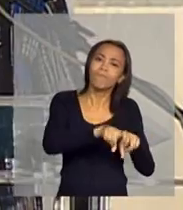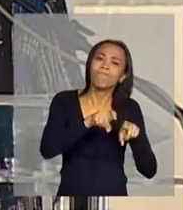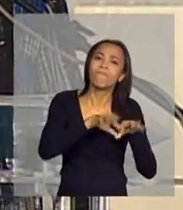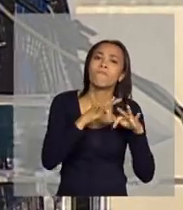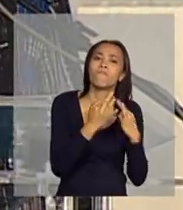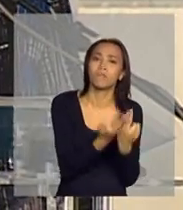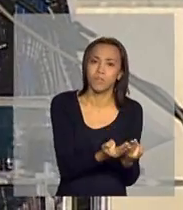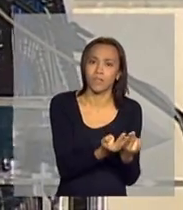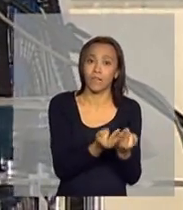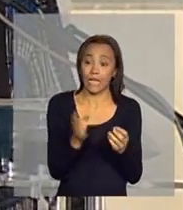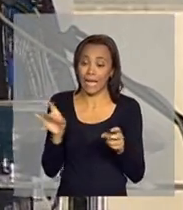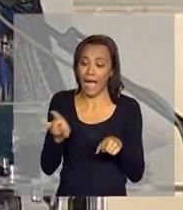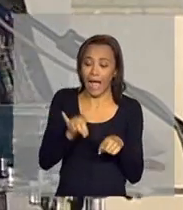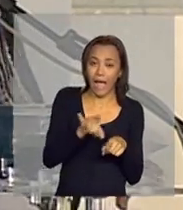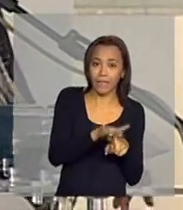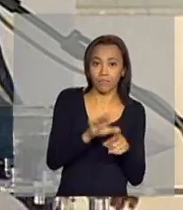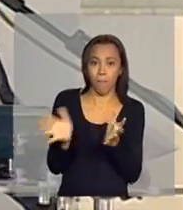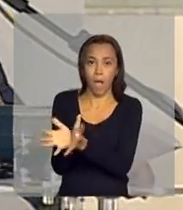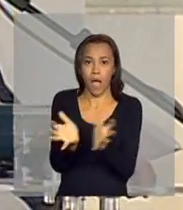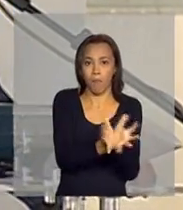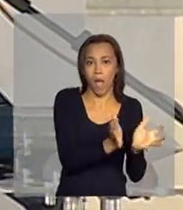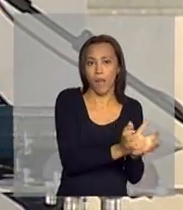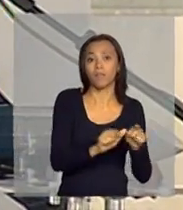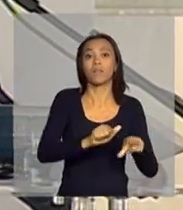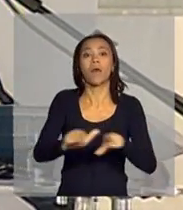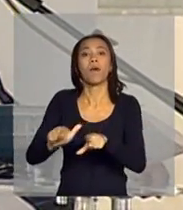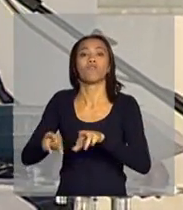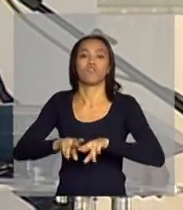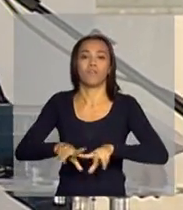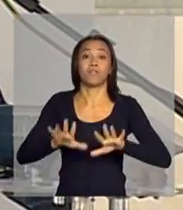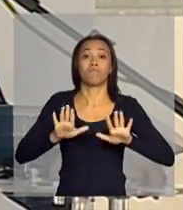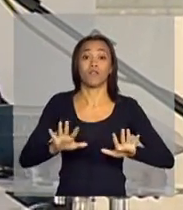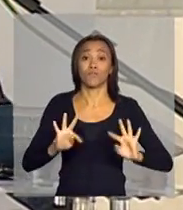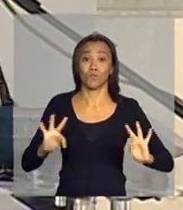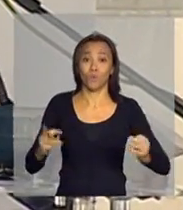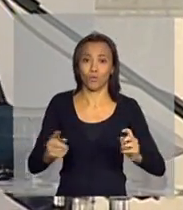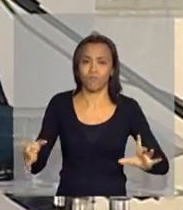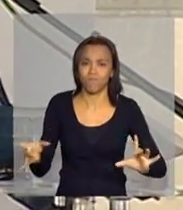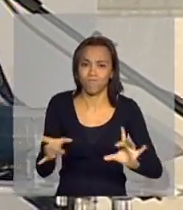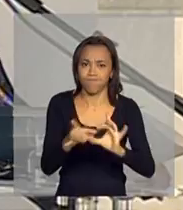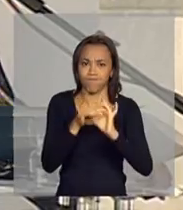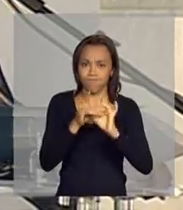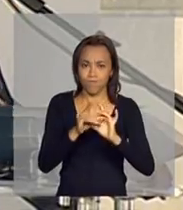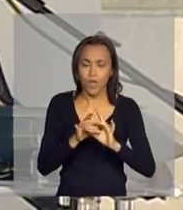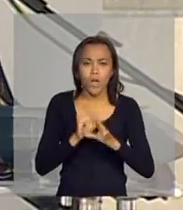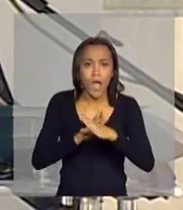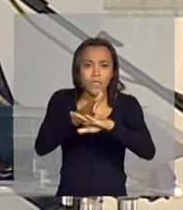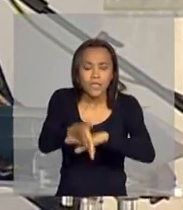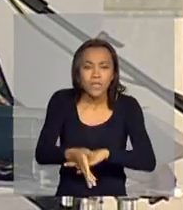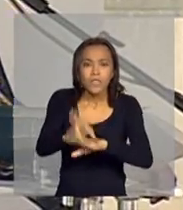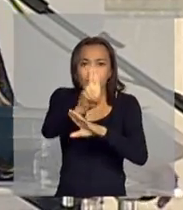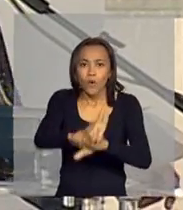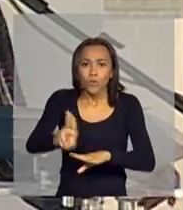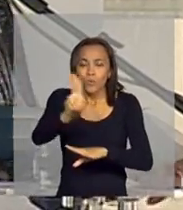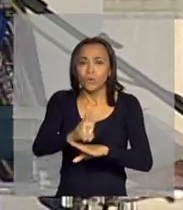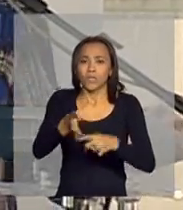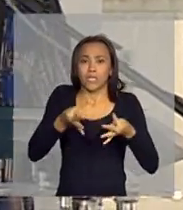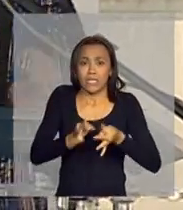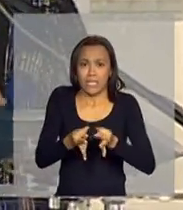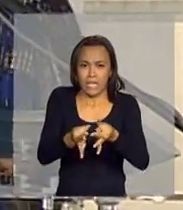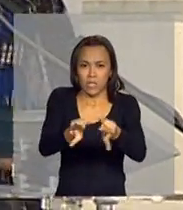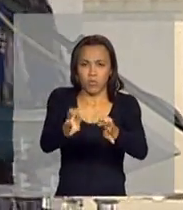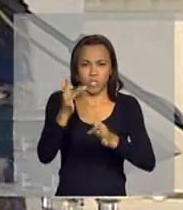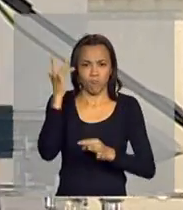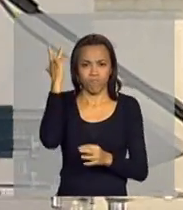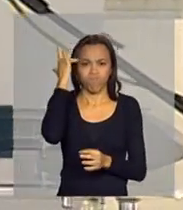um da sua forma, mas todos eles empenhados no acesso à tecnologia de ponta. A tecnologia